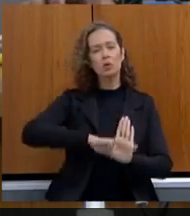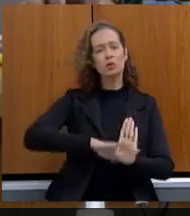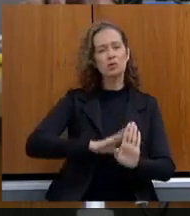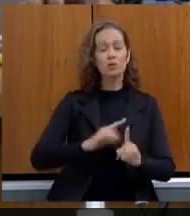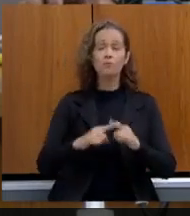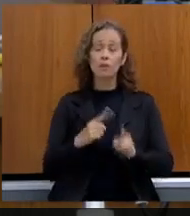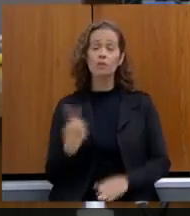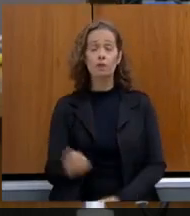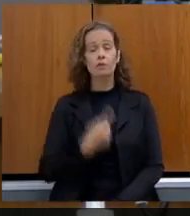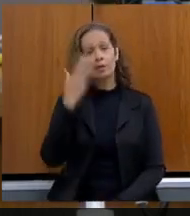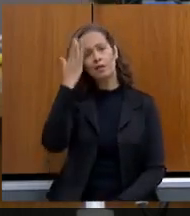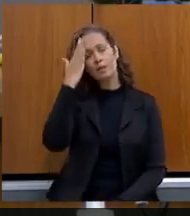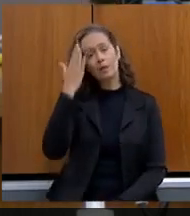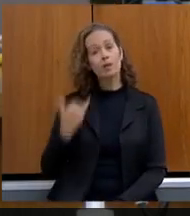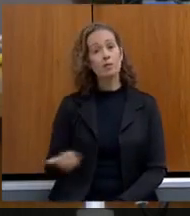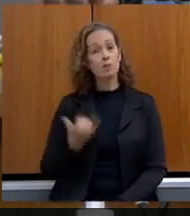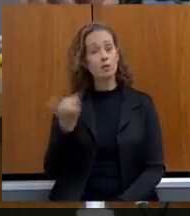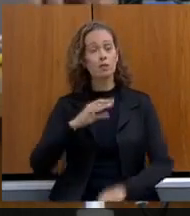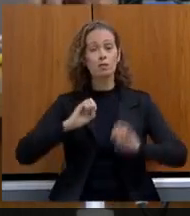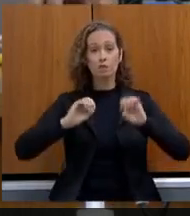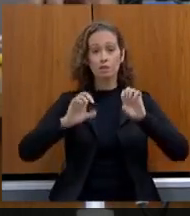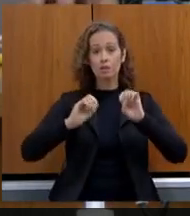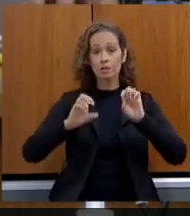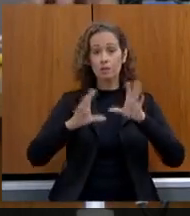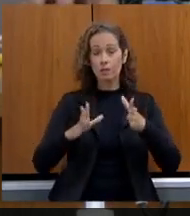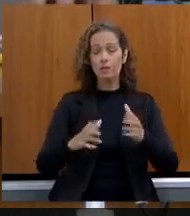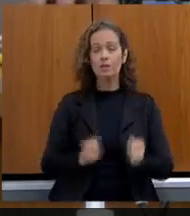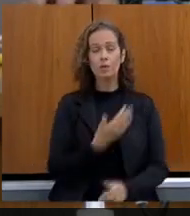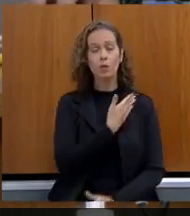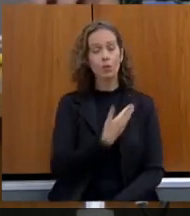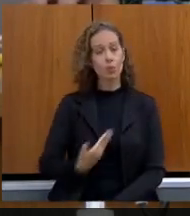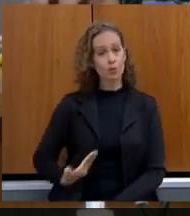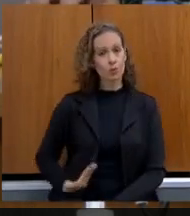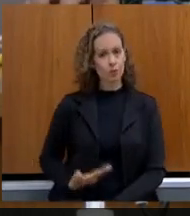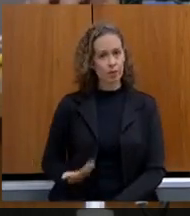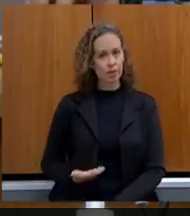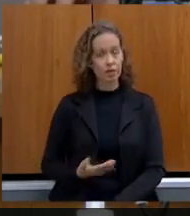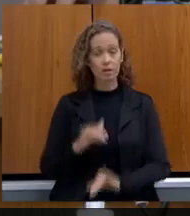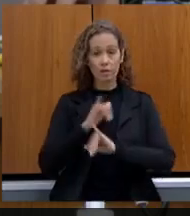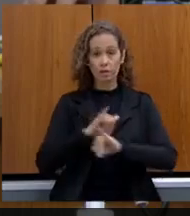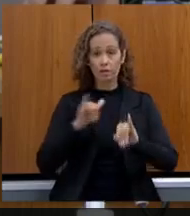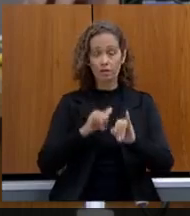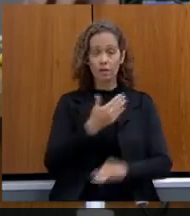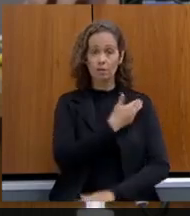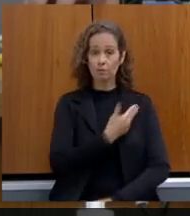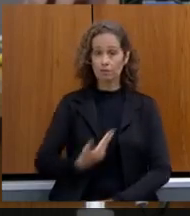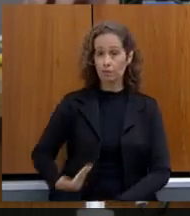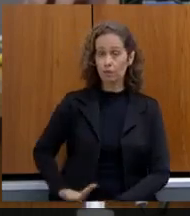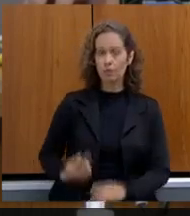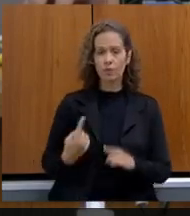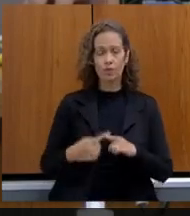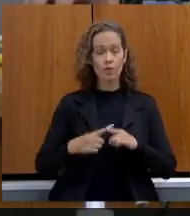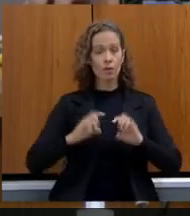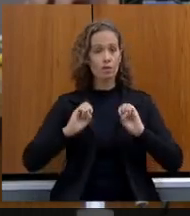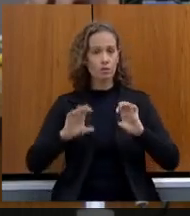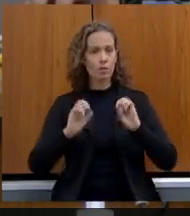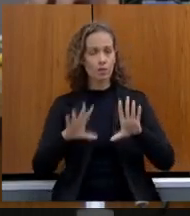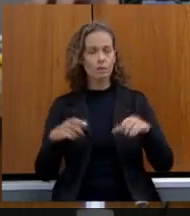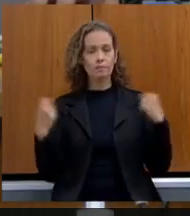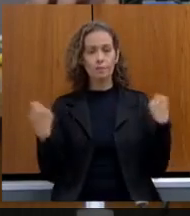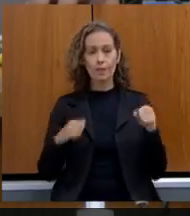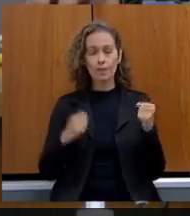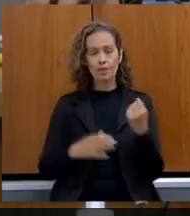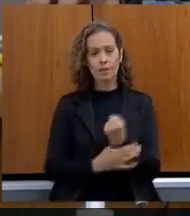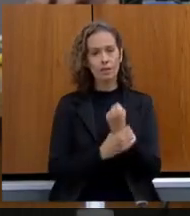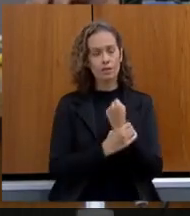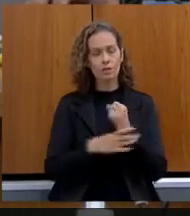da qualidade da educação pública e quando eu falo pública porque a educação ela precisa ter o acesso